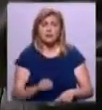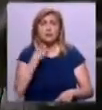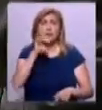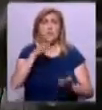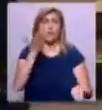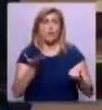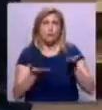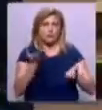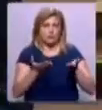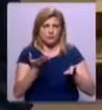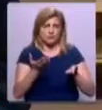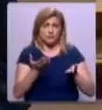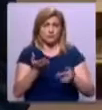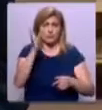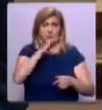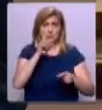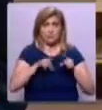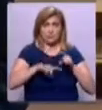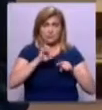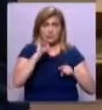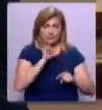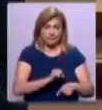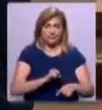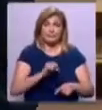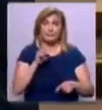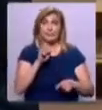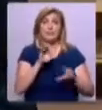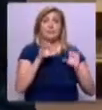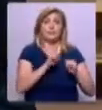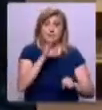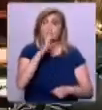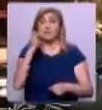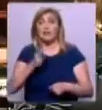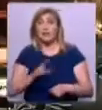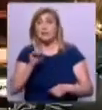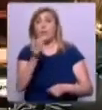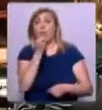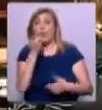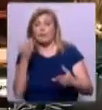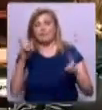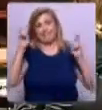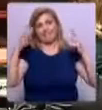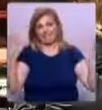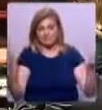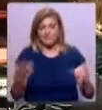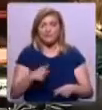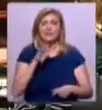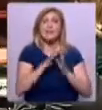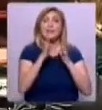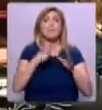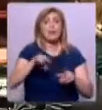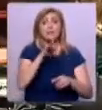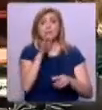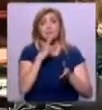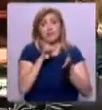comparações. Se fugir, o bicho pega. Se ficar, o bicho come. A maioria, e diga-se é bom de verdade, aí também